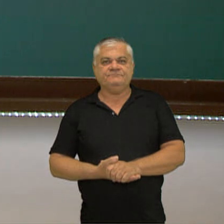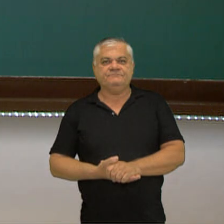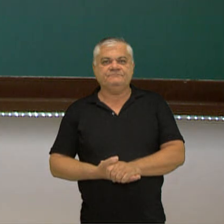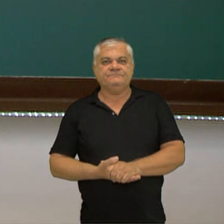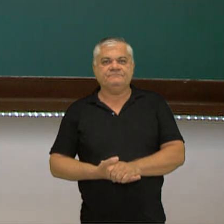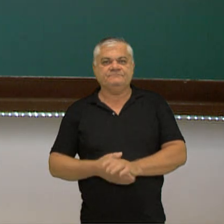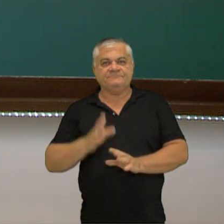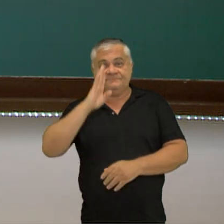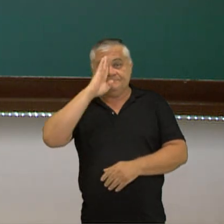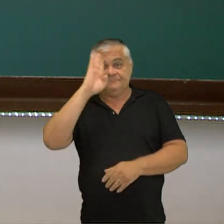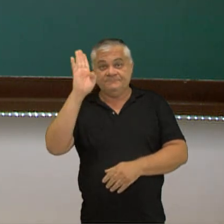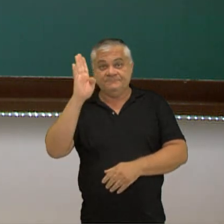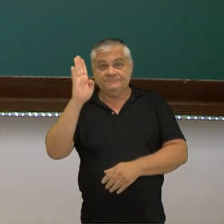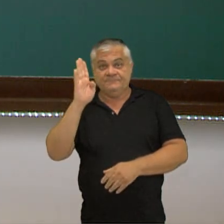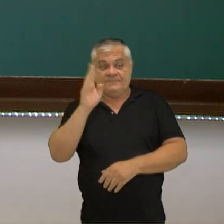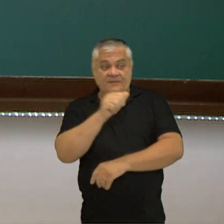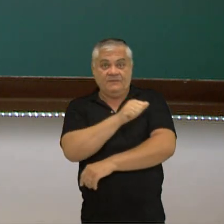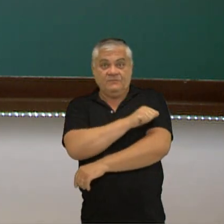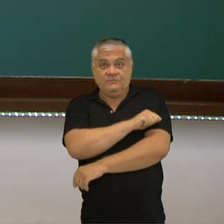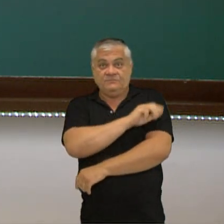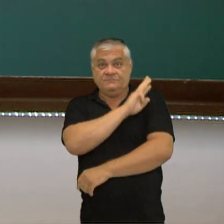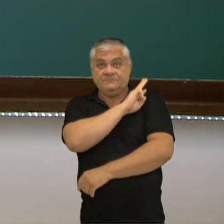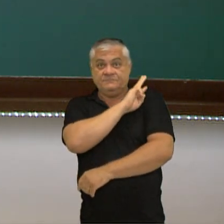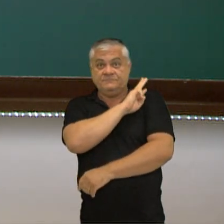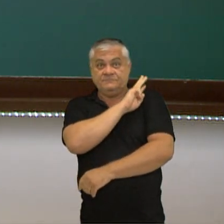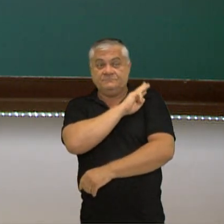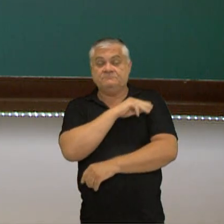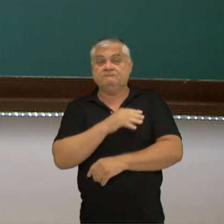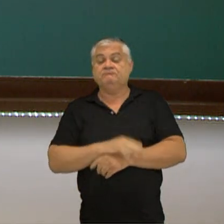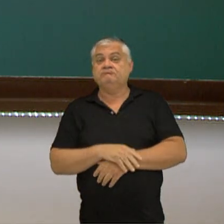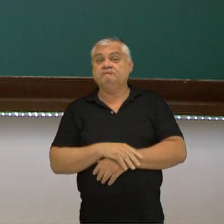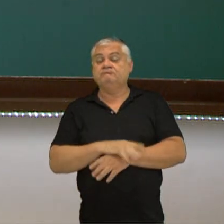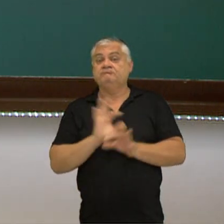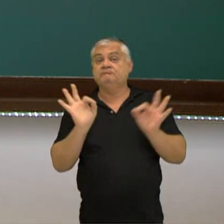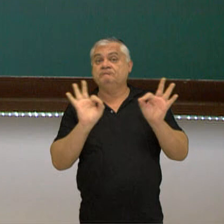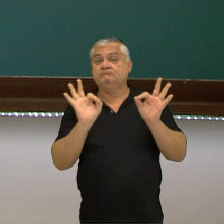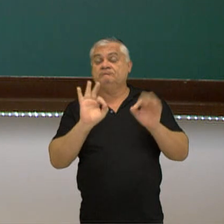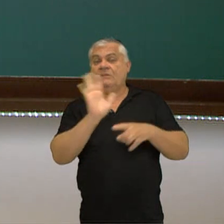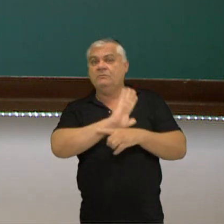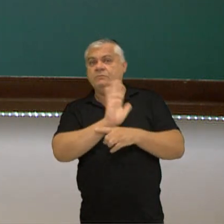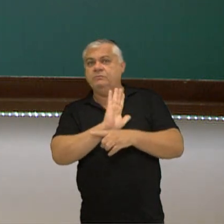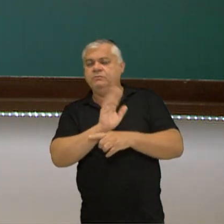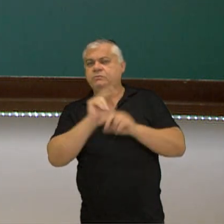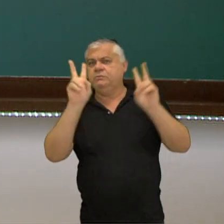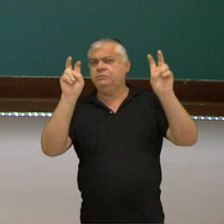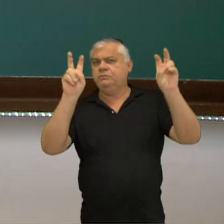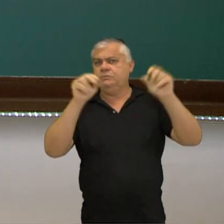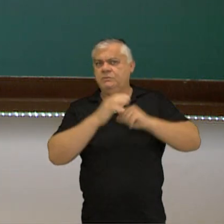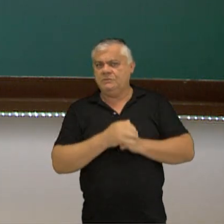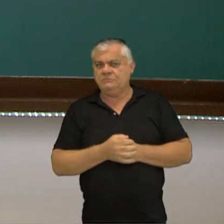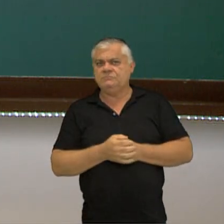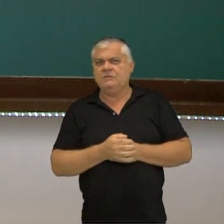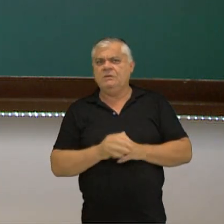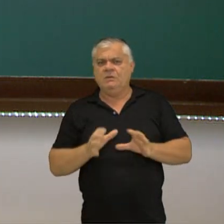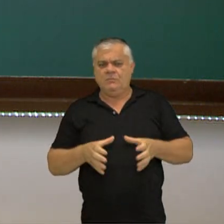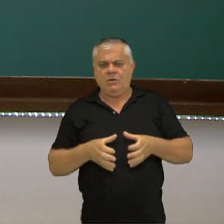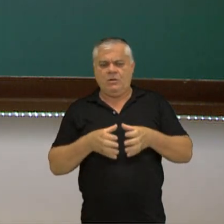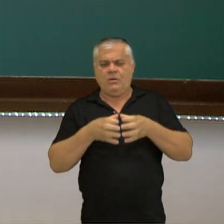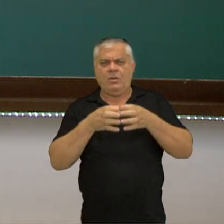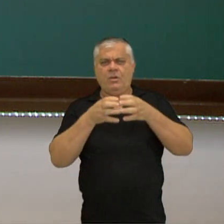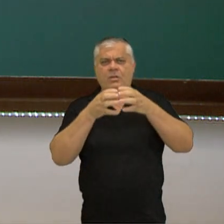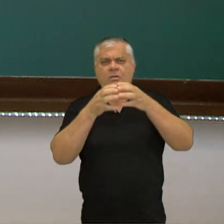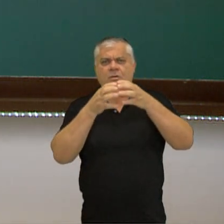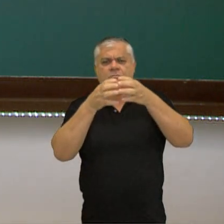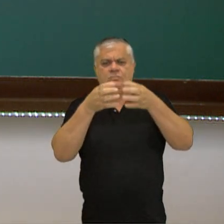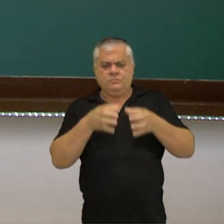Olá, estudantes da terceira série. Neste vídeo vamos conversar sobre corpos redondos, mais